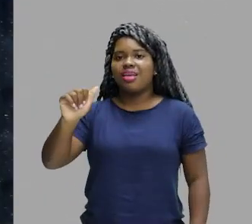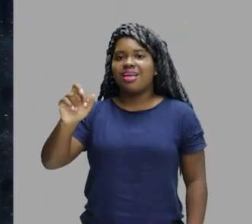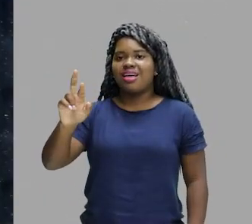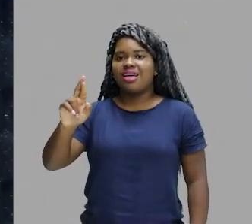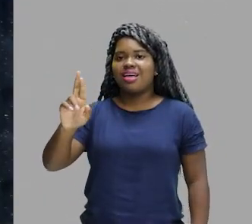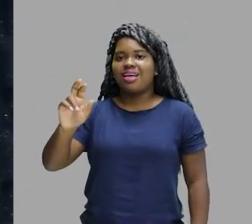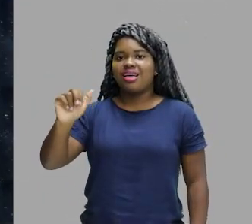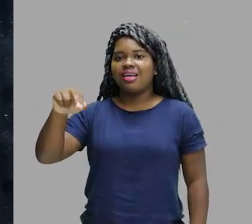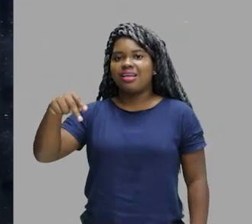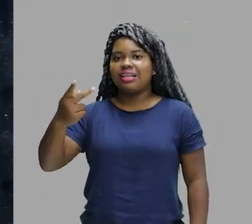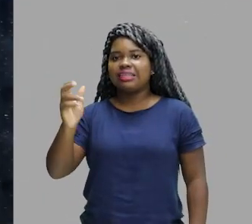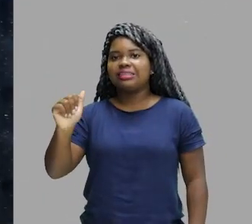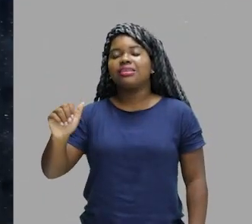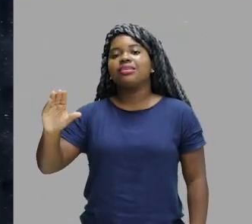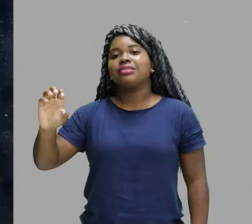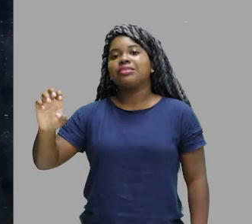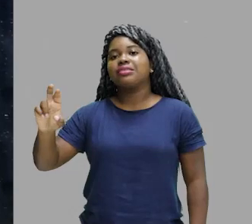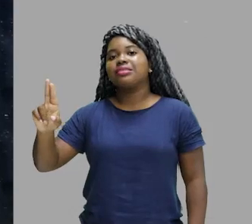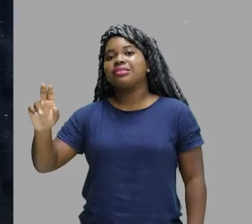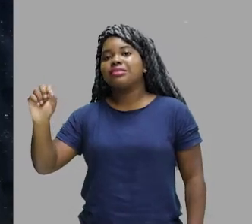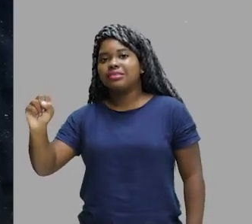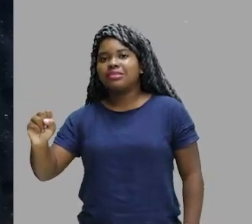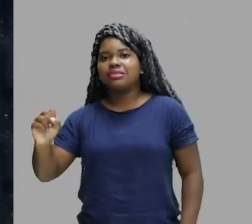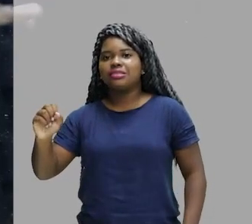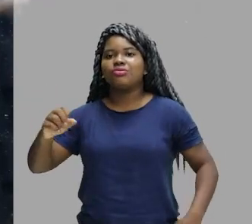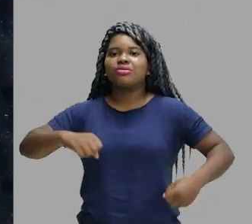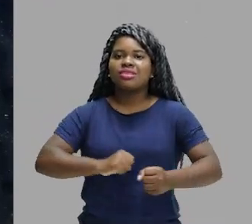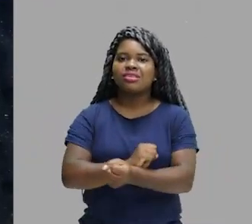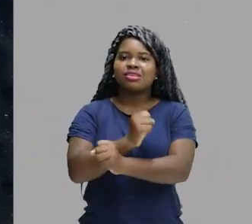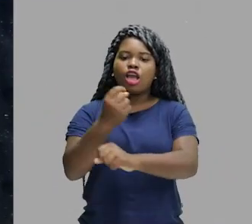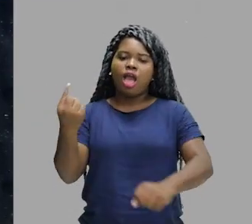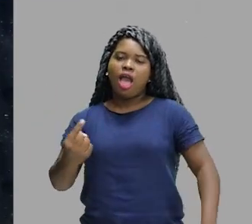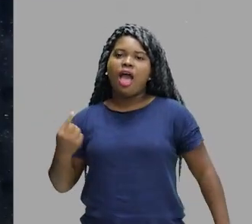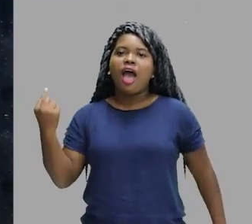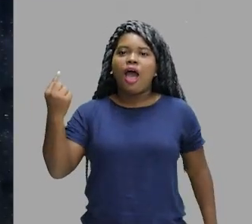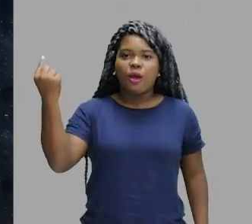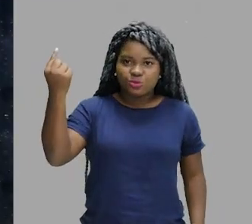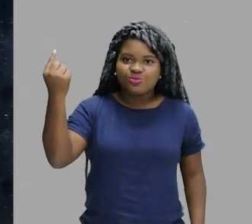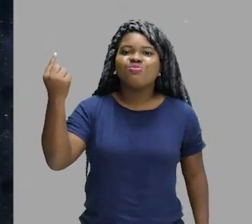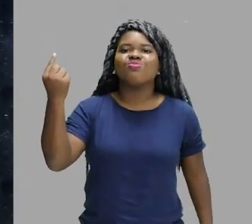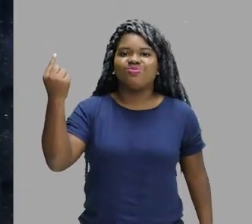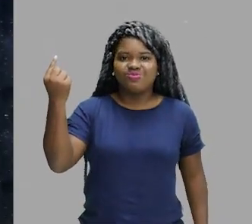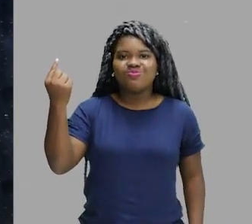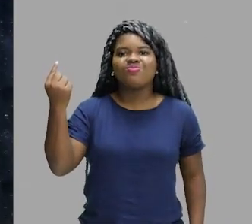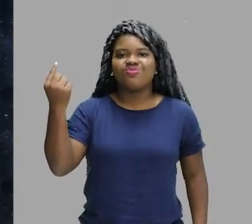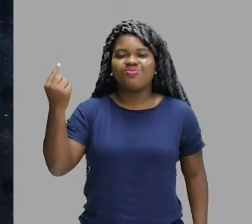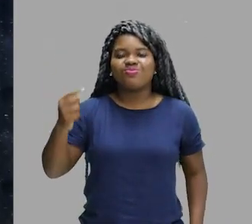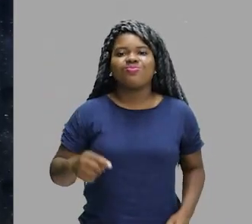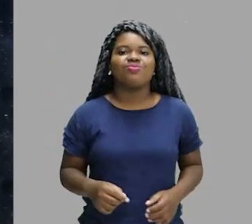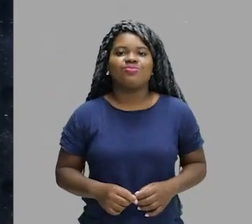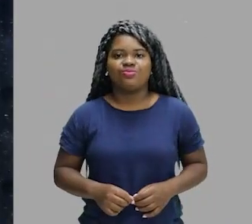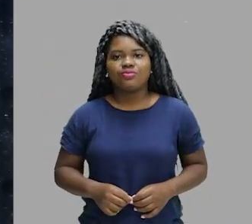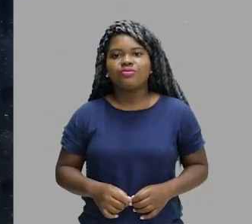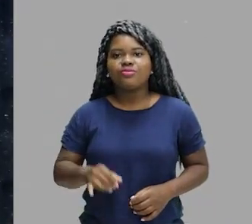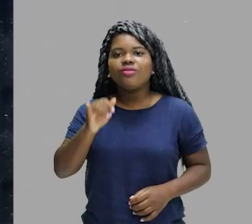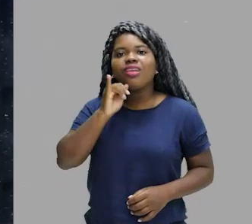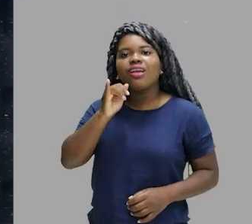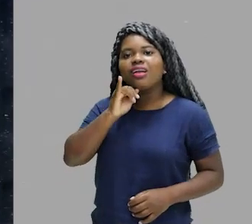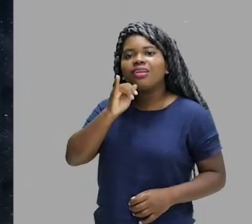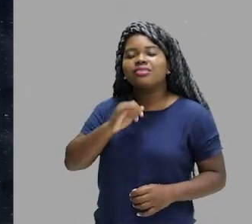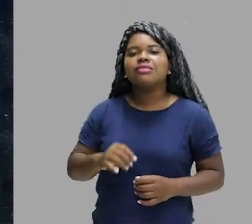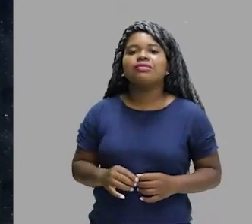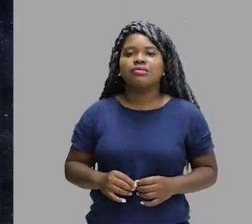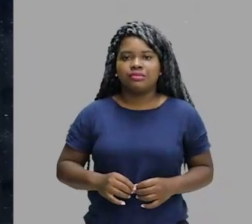as casas mais funcionais e menos palaciosas, esse termo nem existe. Né? Exemplo disso, uma coisa que eu comentei numa sala de